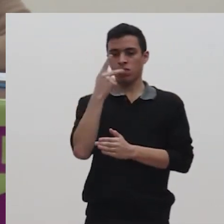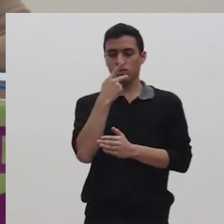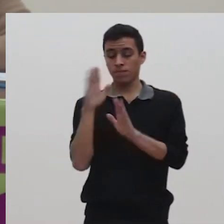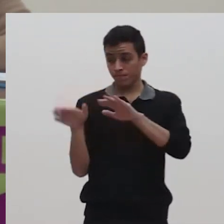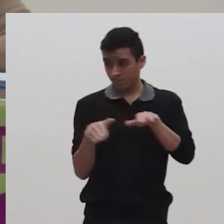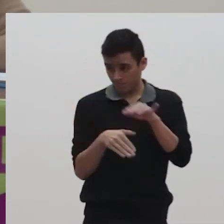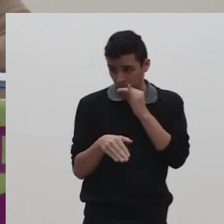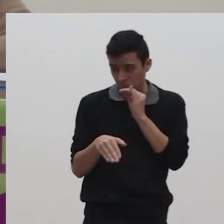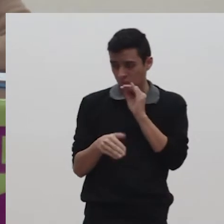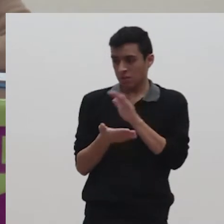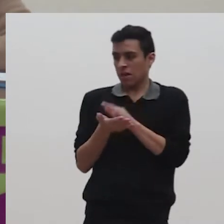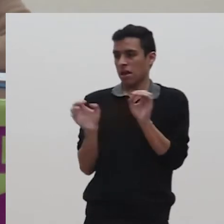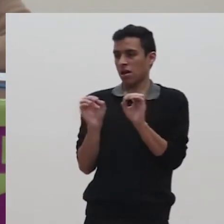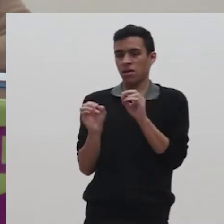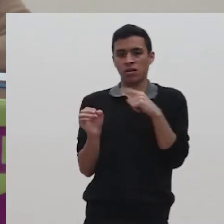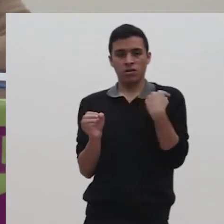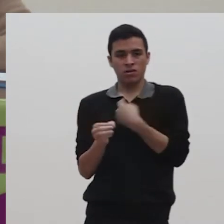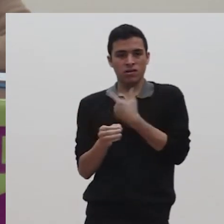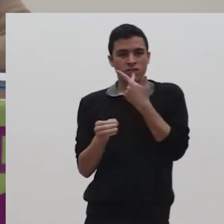nenhum momento nós